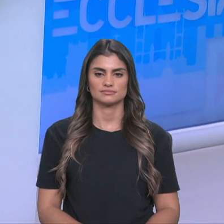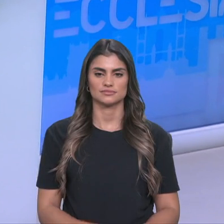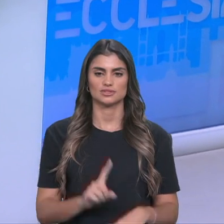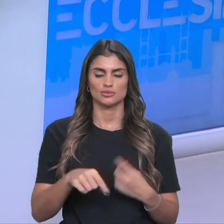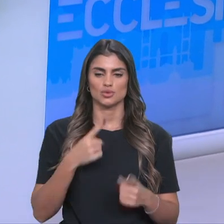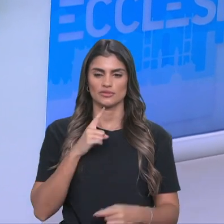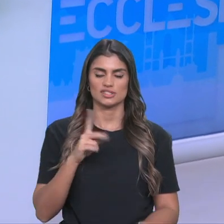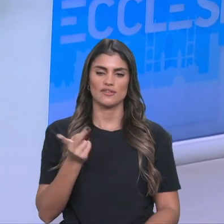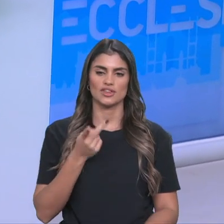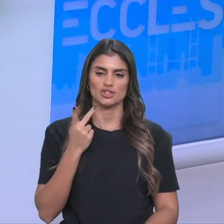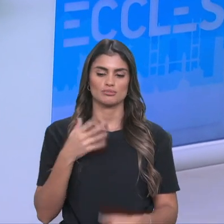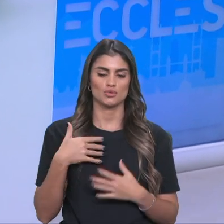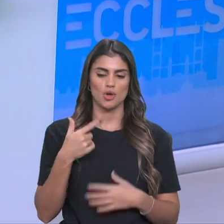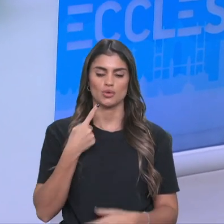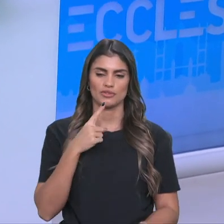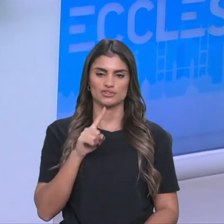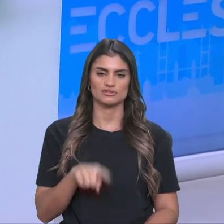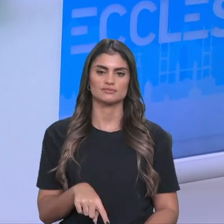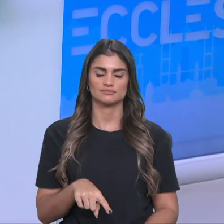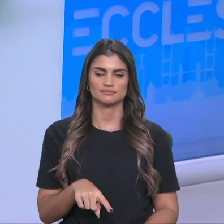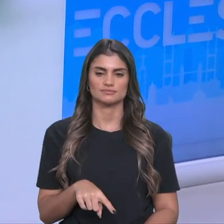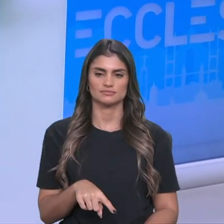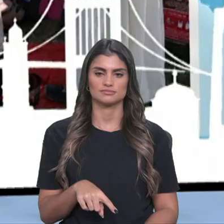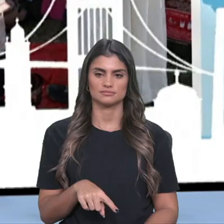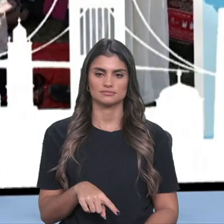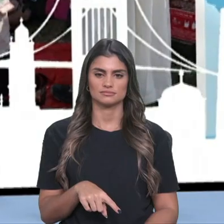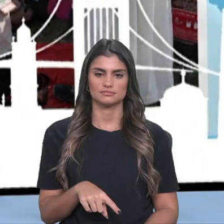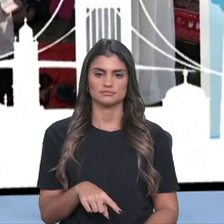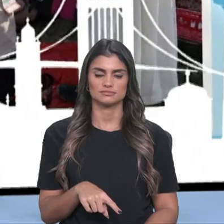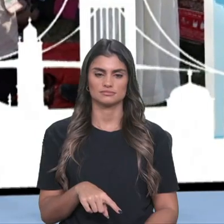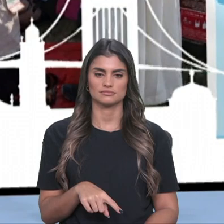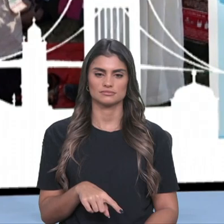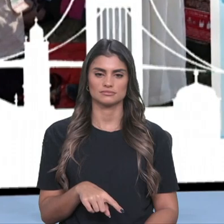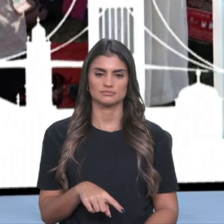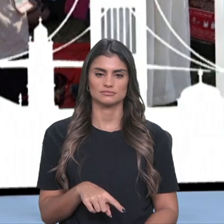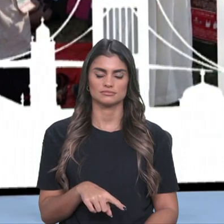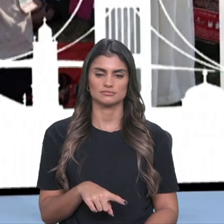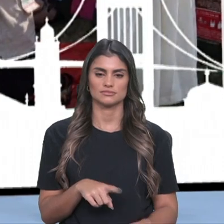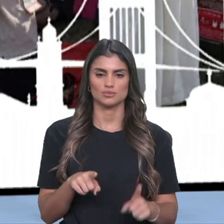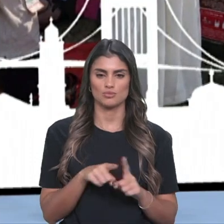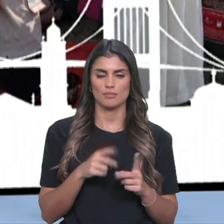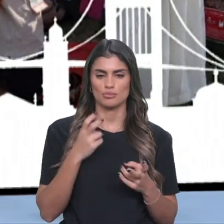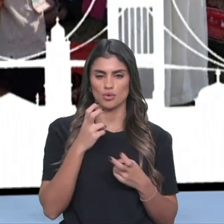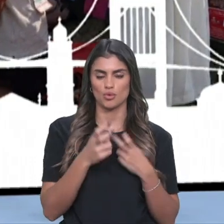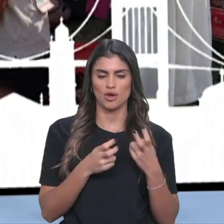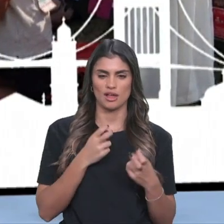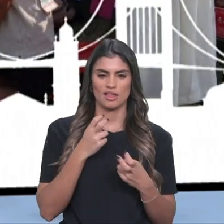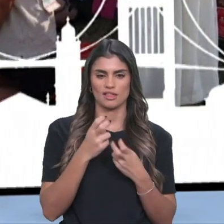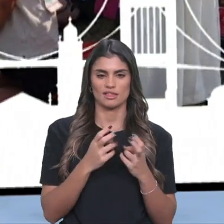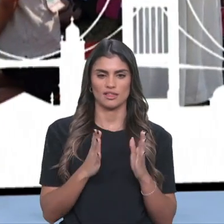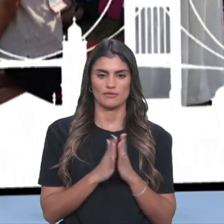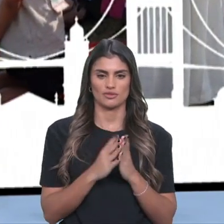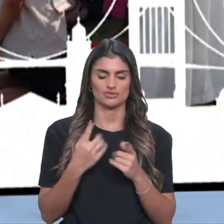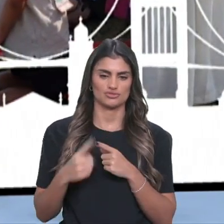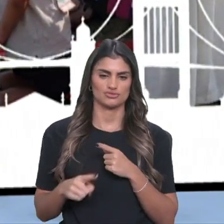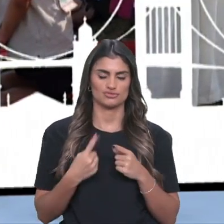regresso à vida espiritual, mas através de uns certos esoterismos, de uma procura de outro tipo de religiões